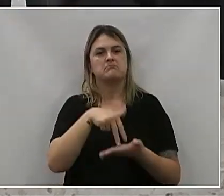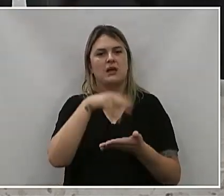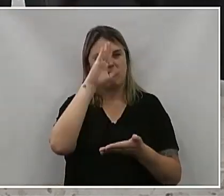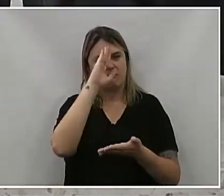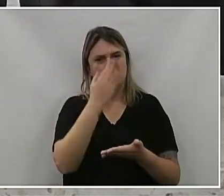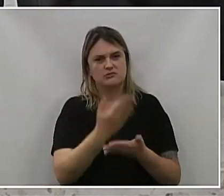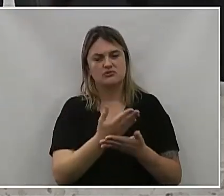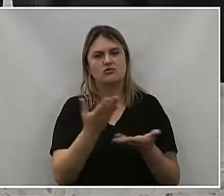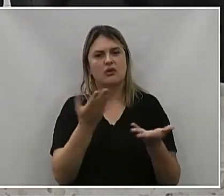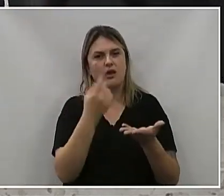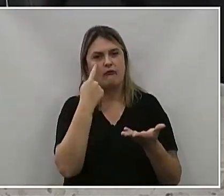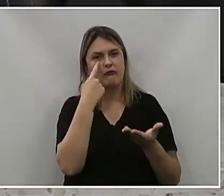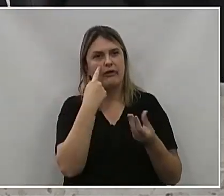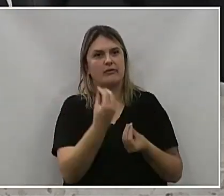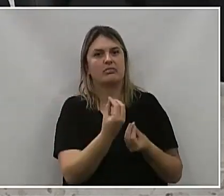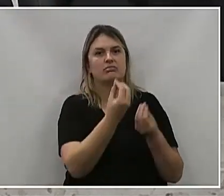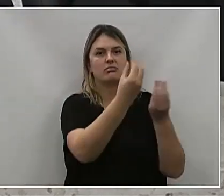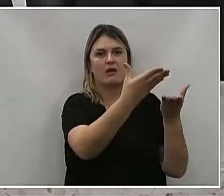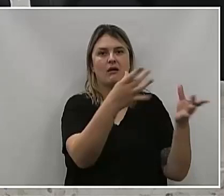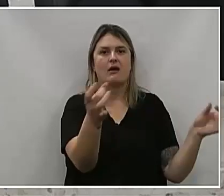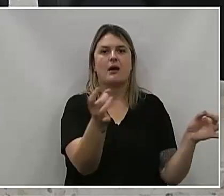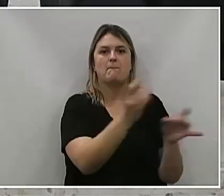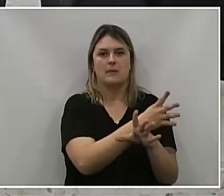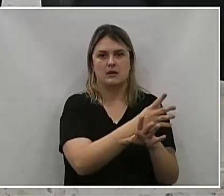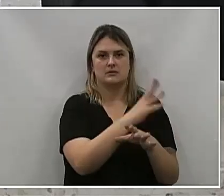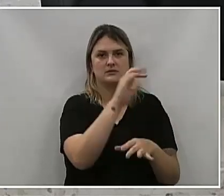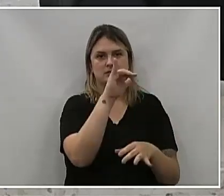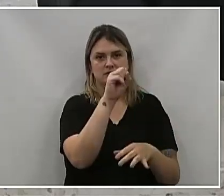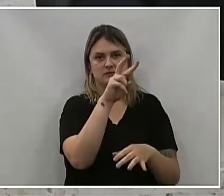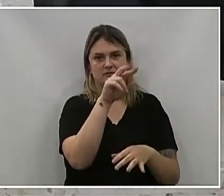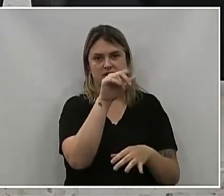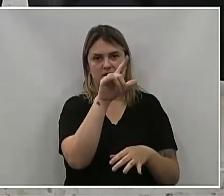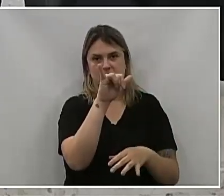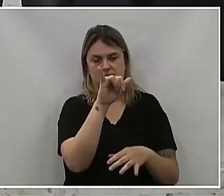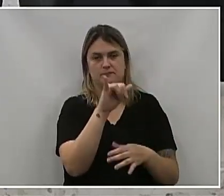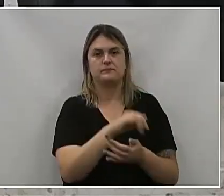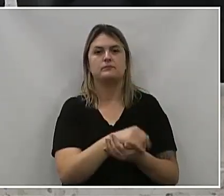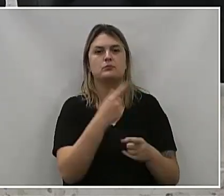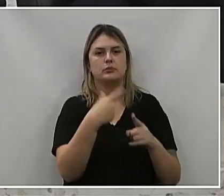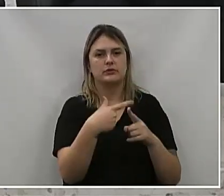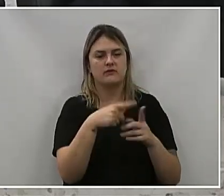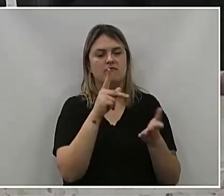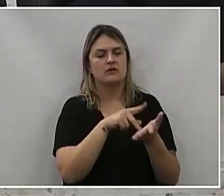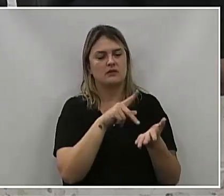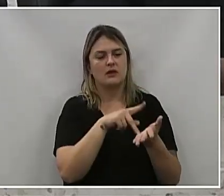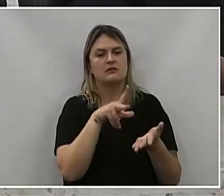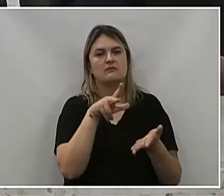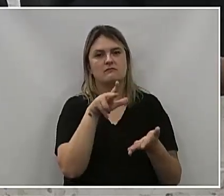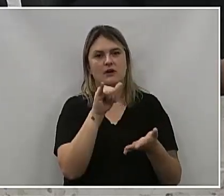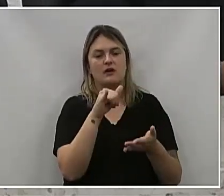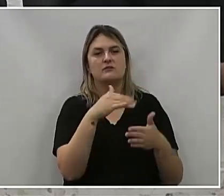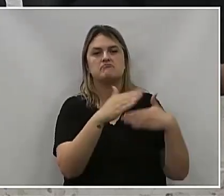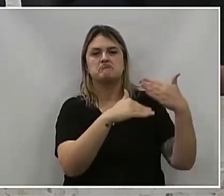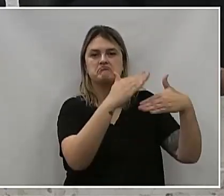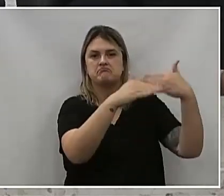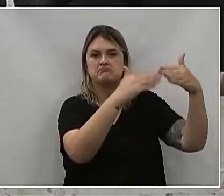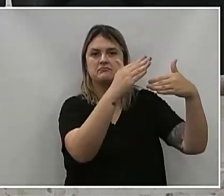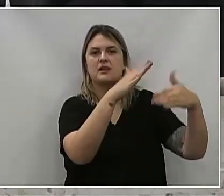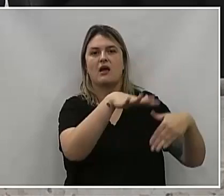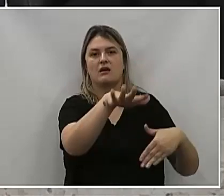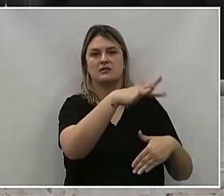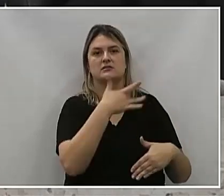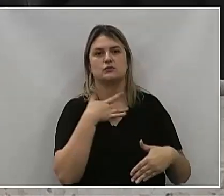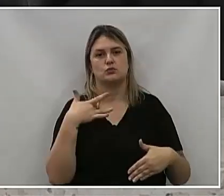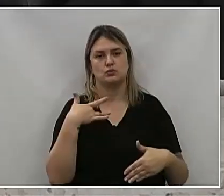acredito eu, quero ver essa obra entregue para a população, porque realmente vai ser um avanço para a